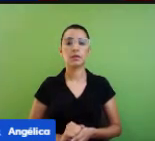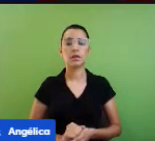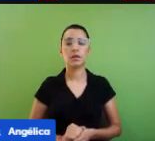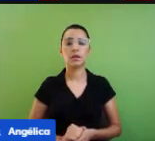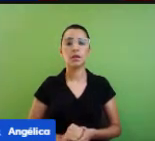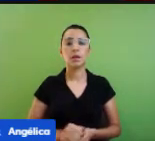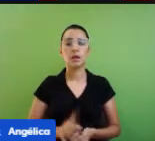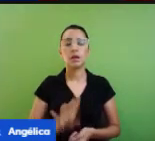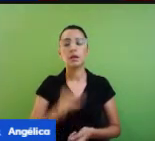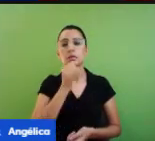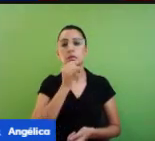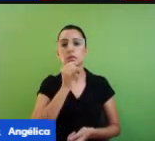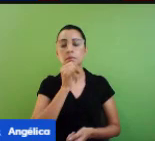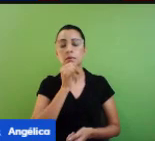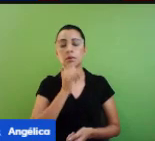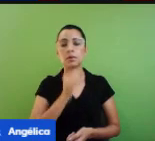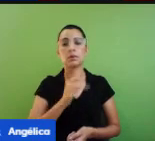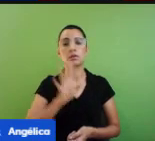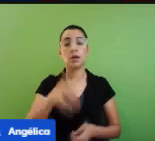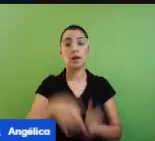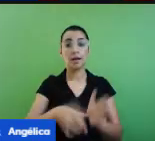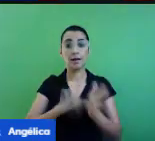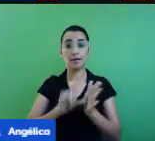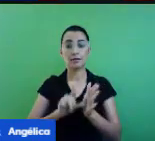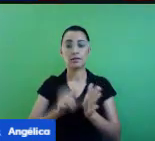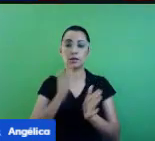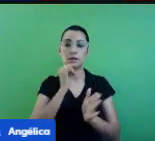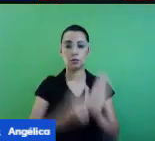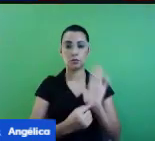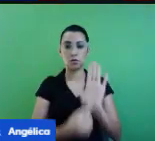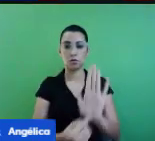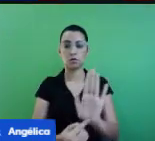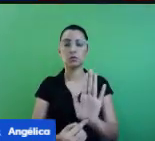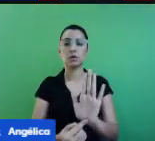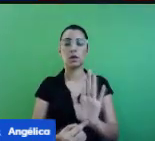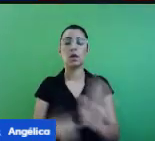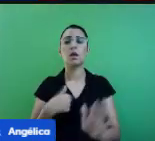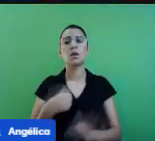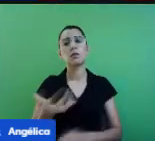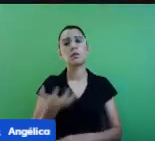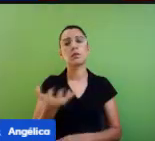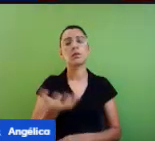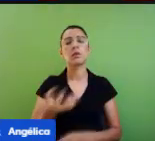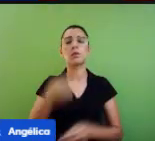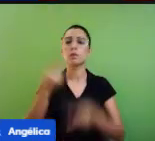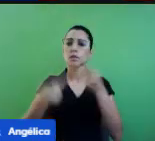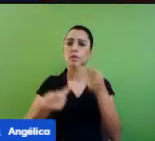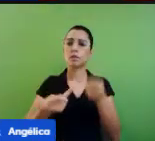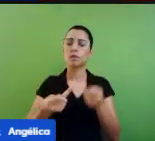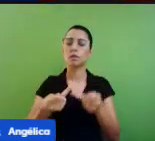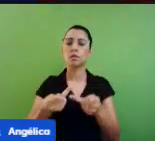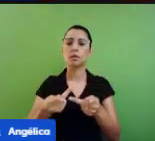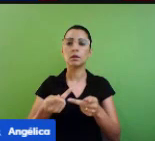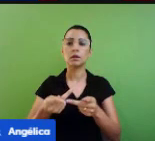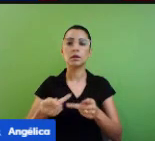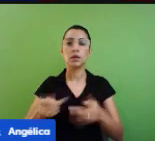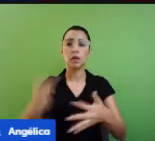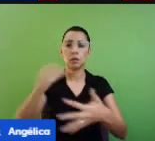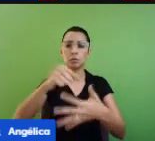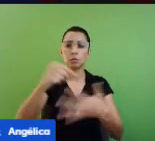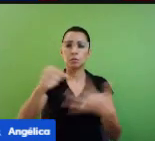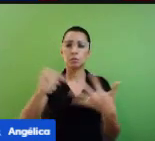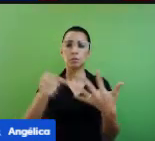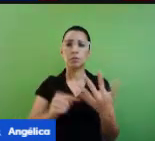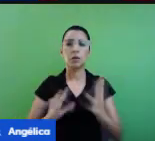foi desenvolvida por uma professora da nossa rede, eu gostaria de falar que tudo isso, né,